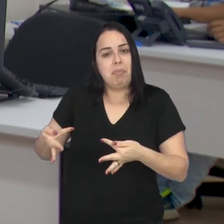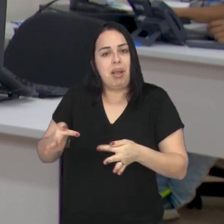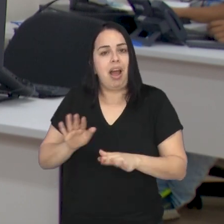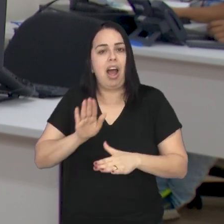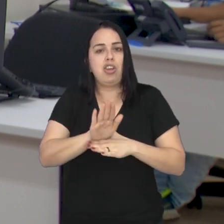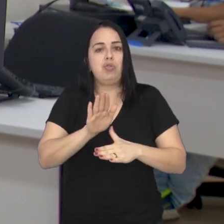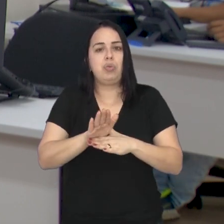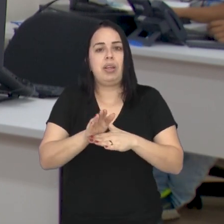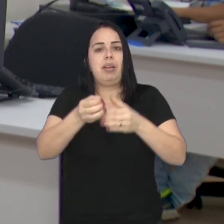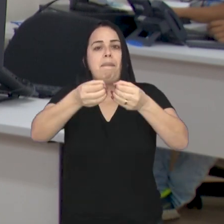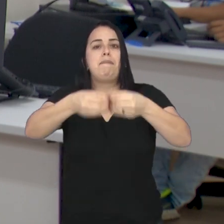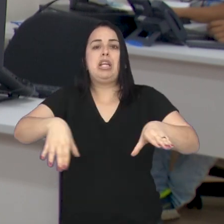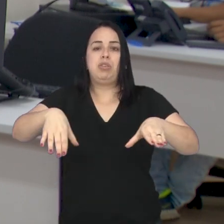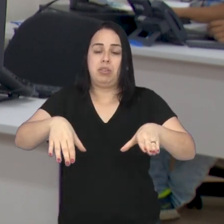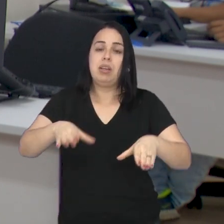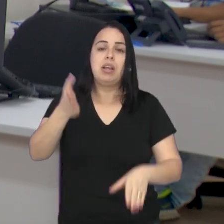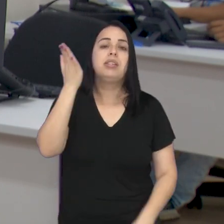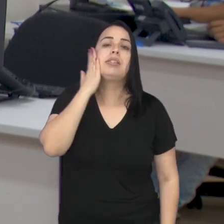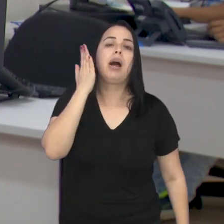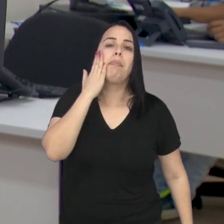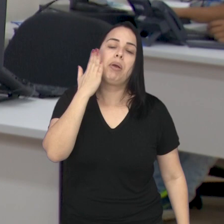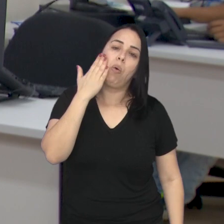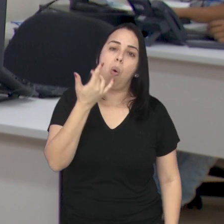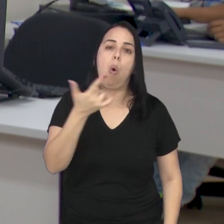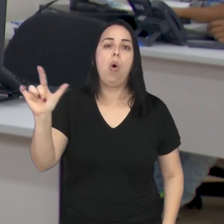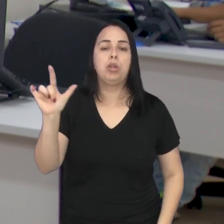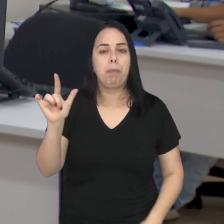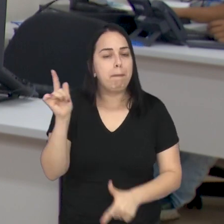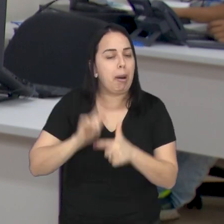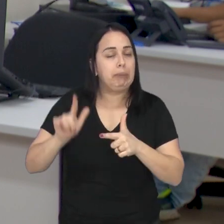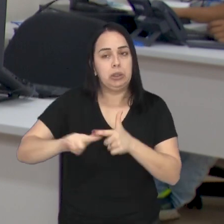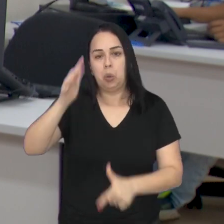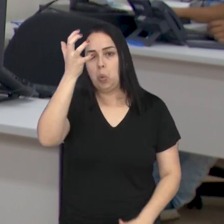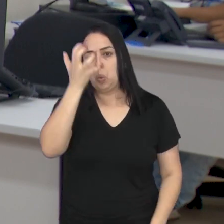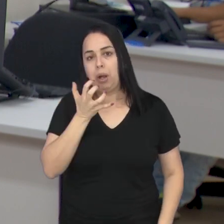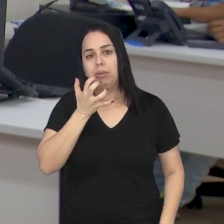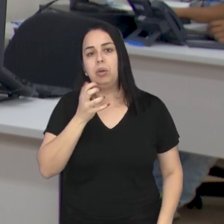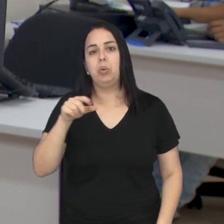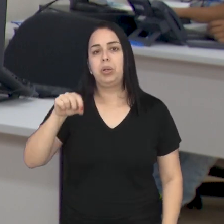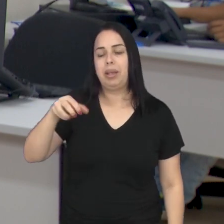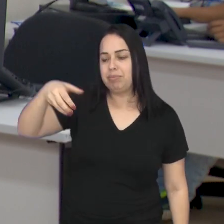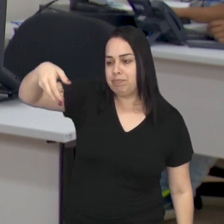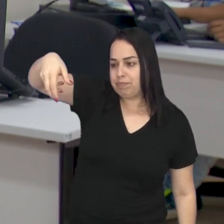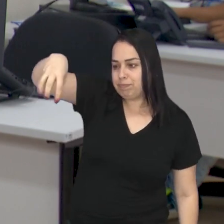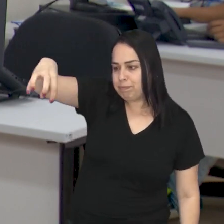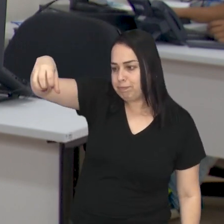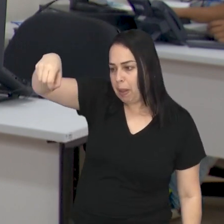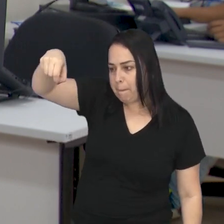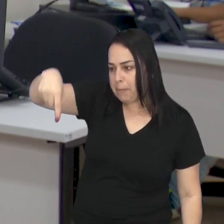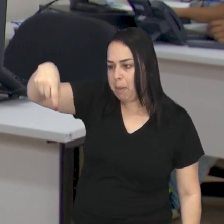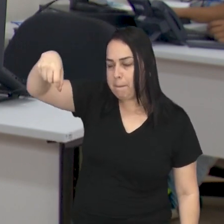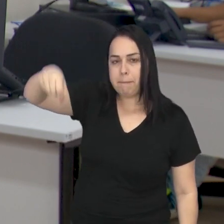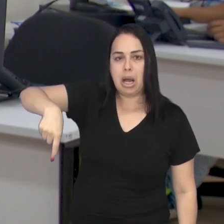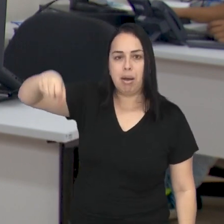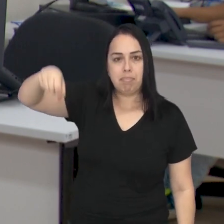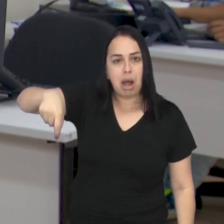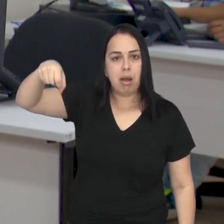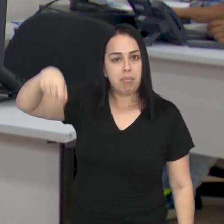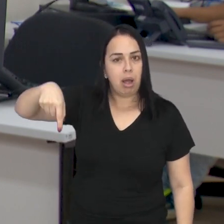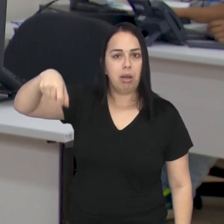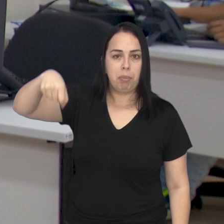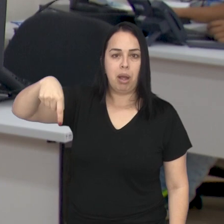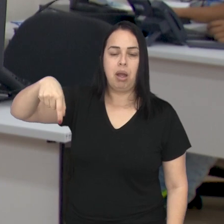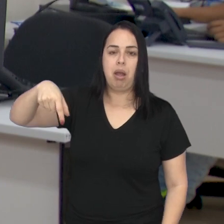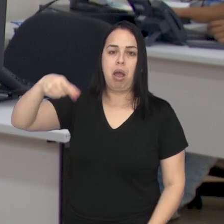são fundamentais para evitar o desperdício. E sabe qual é outro problema grave a perda de água no processo de distribuição